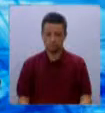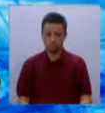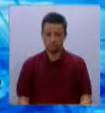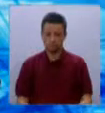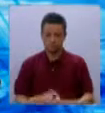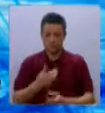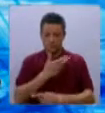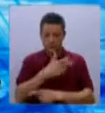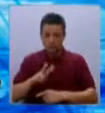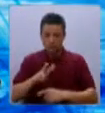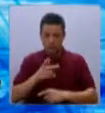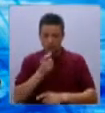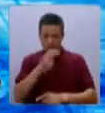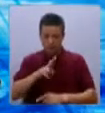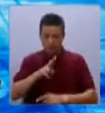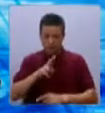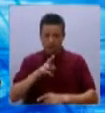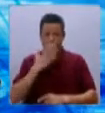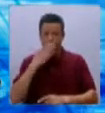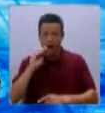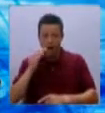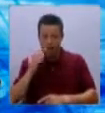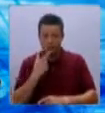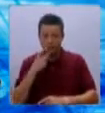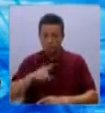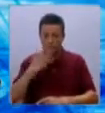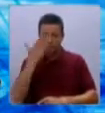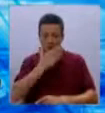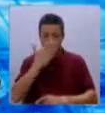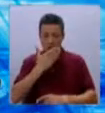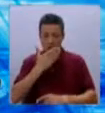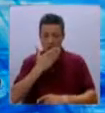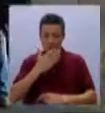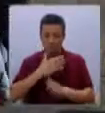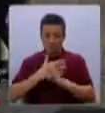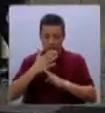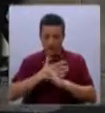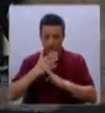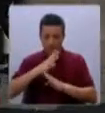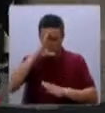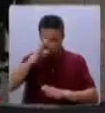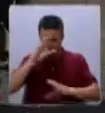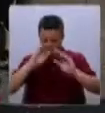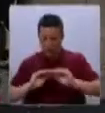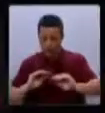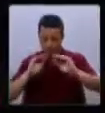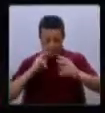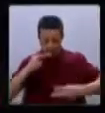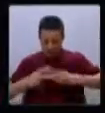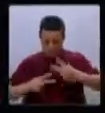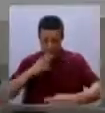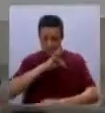Mais de uma centena de antigos alunos da Lusófona vão ter de voltar às aulas. Depois do caso de Miguel Relvas, o Ministério da Educação analisou cerca de